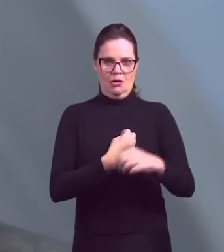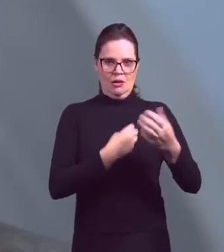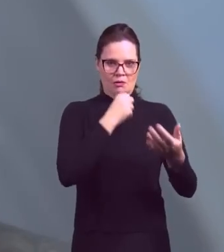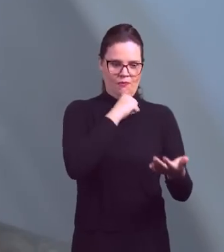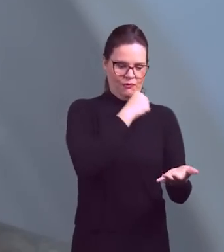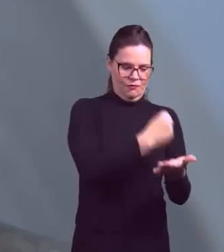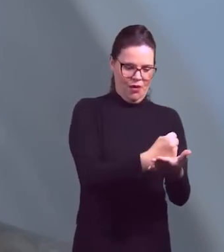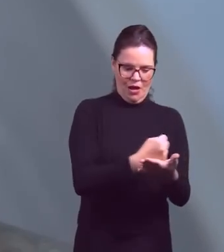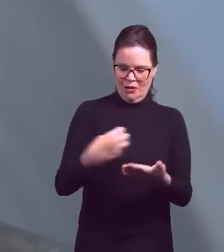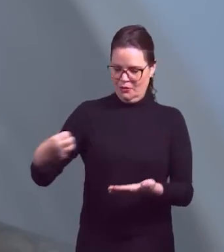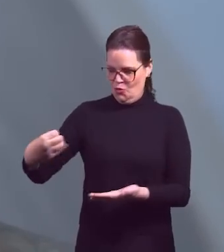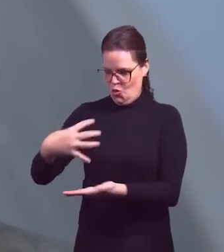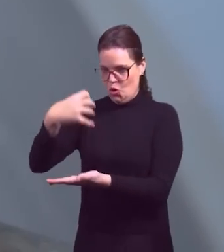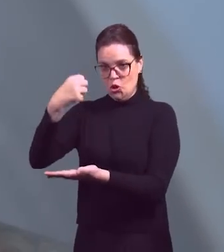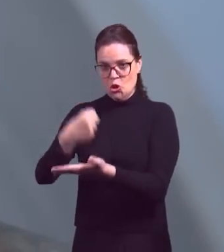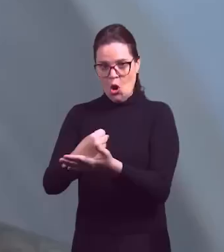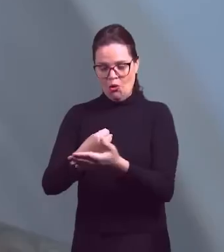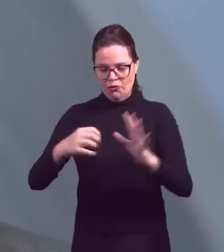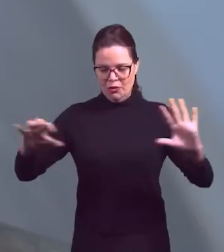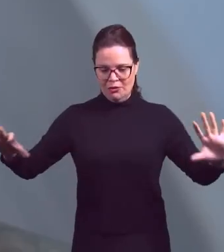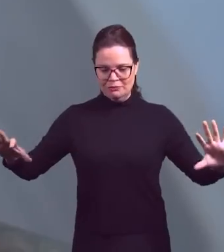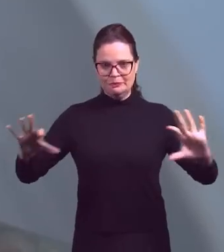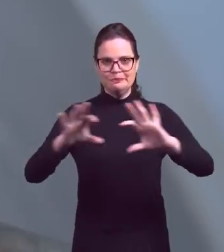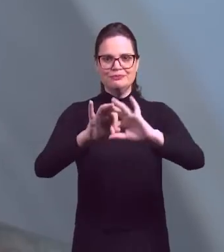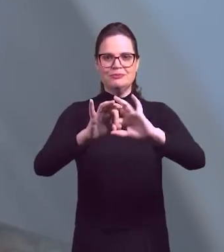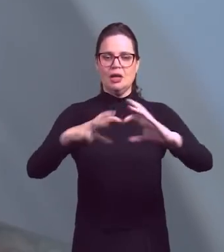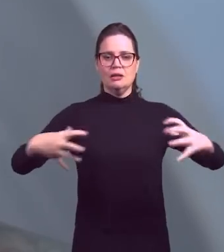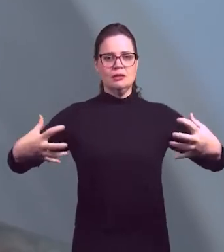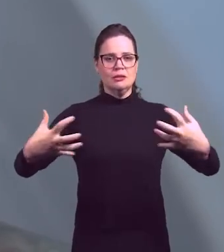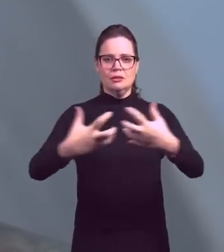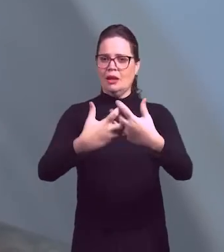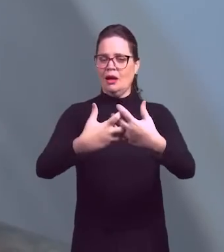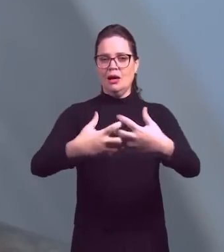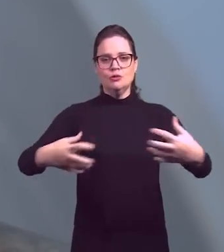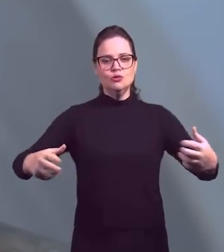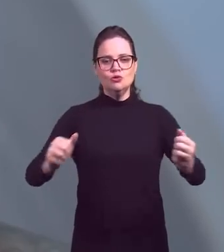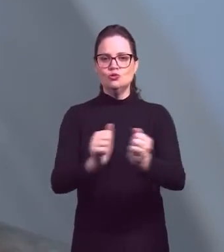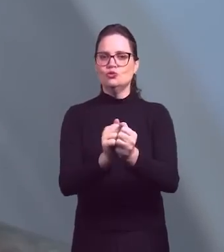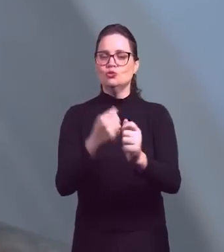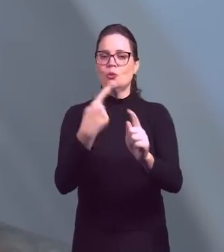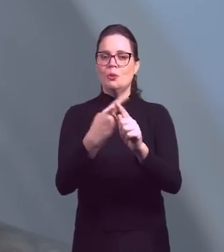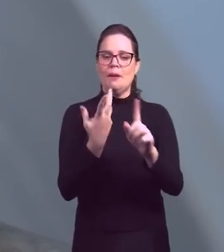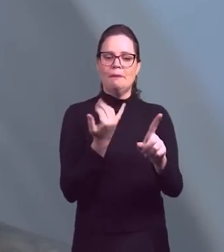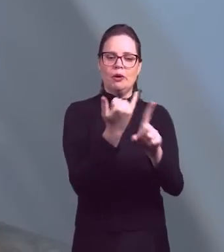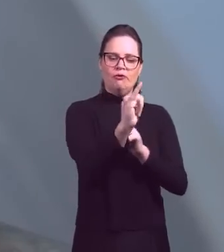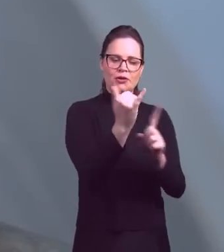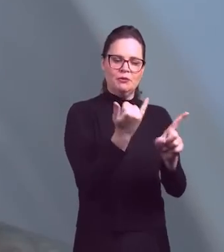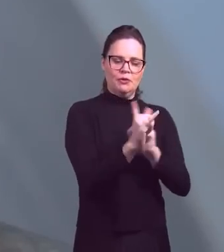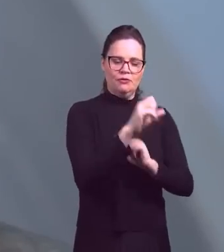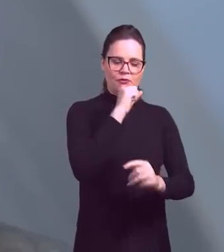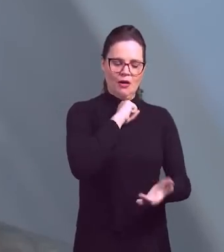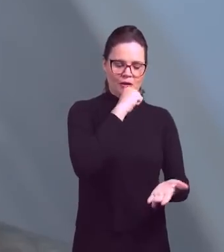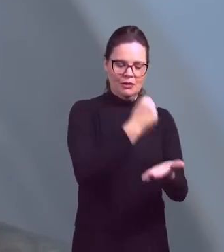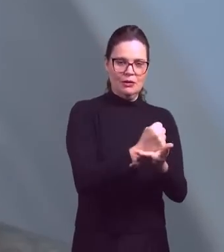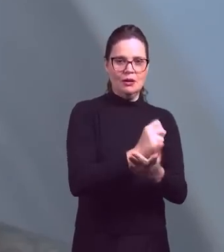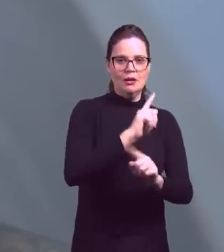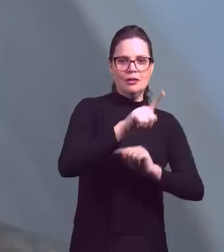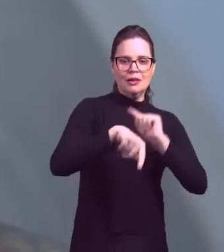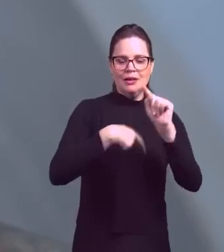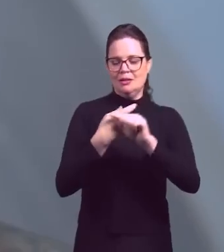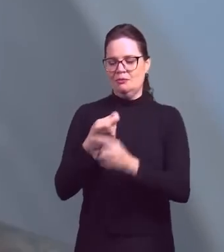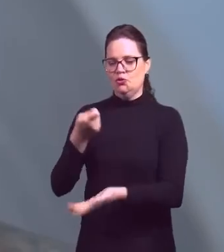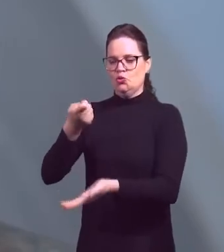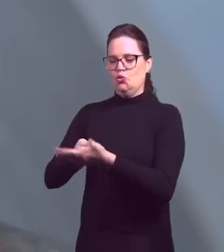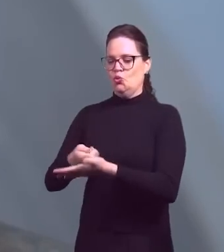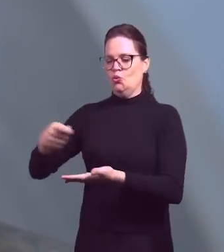um fio, uma linha profética, como mencionado pelo senhor, pastor Luiz, várias vezes, uma linha profética